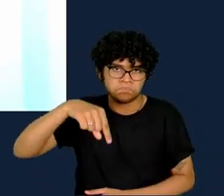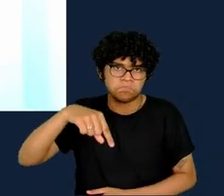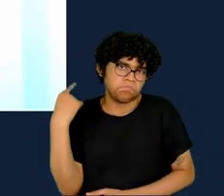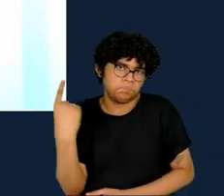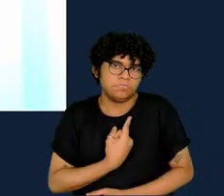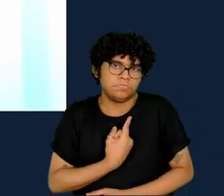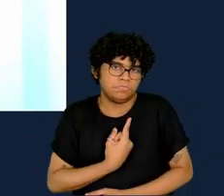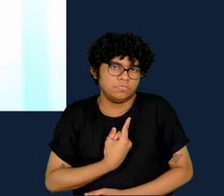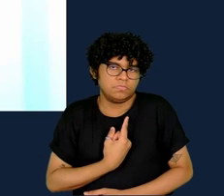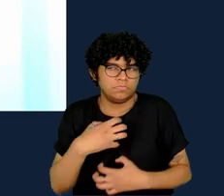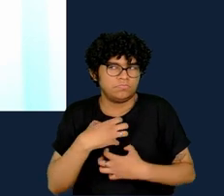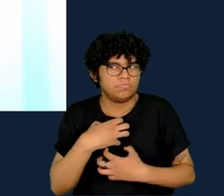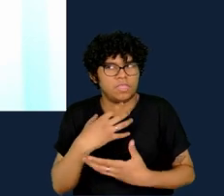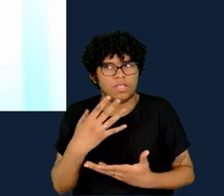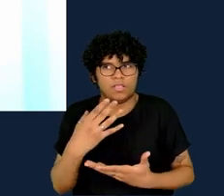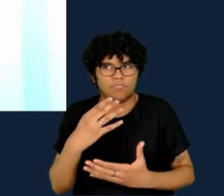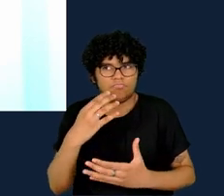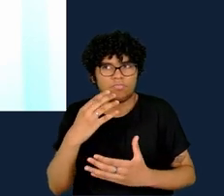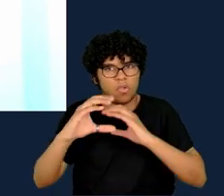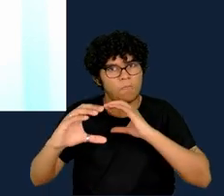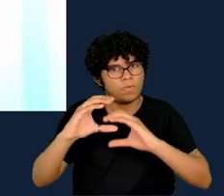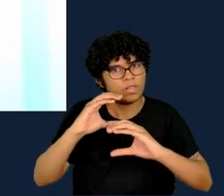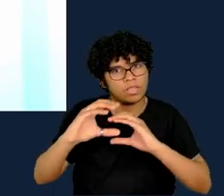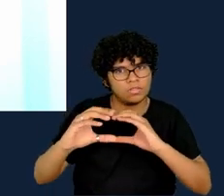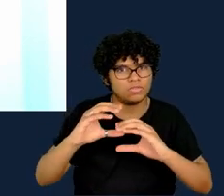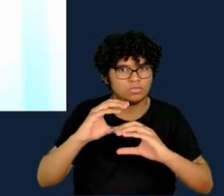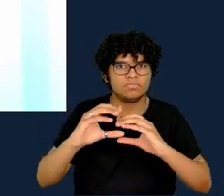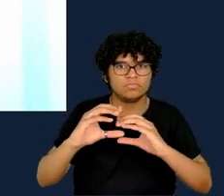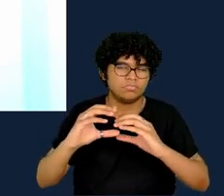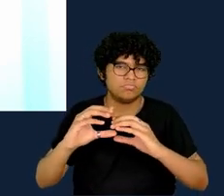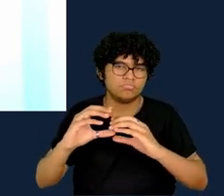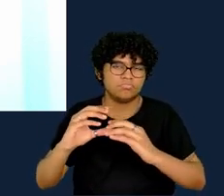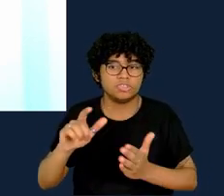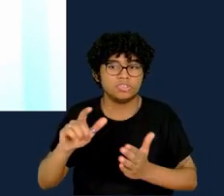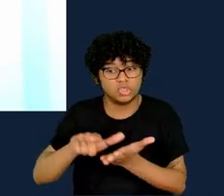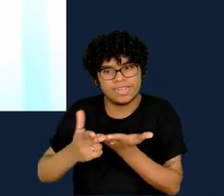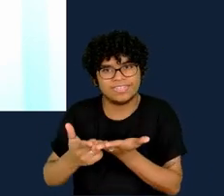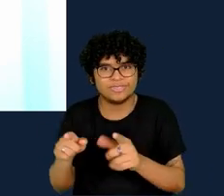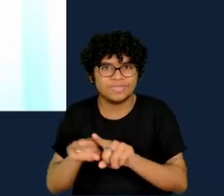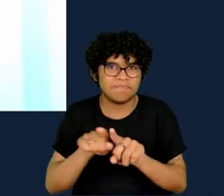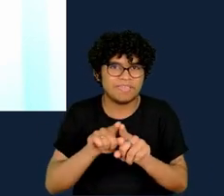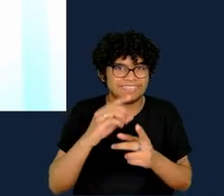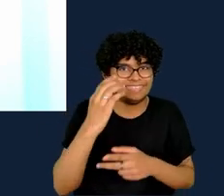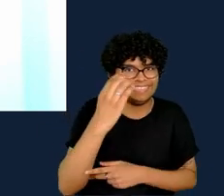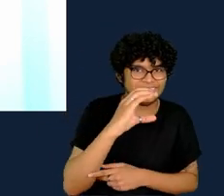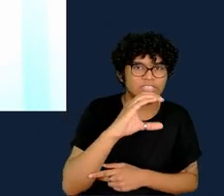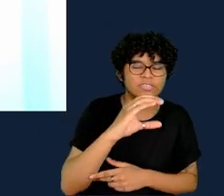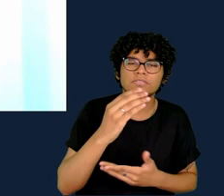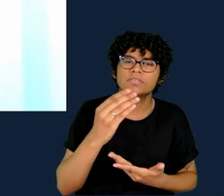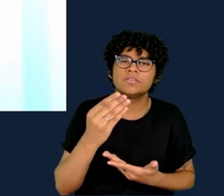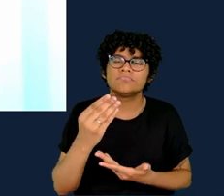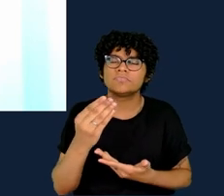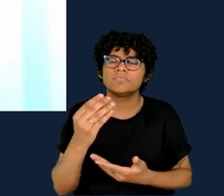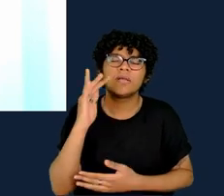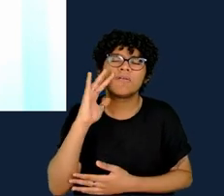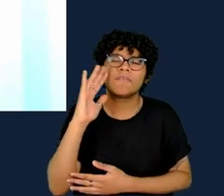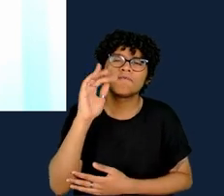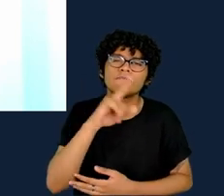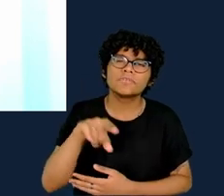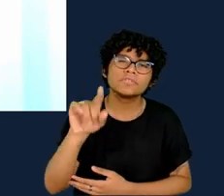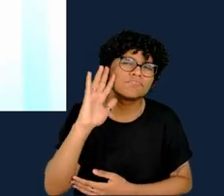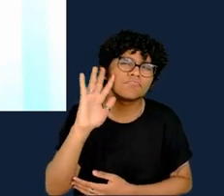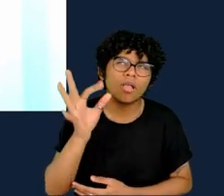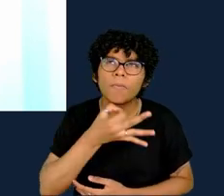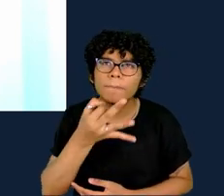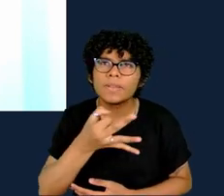os antropólogos falam, né, comunicam. Eu queria saber um pouco o que vocês pensam sobre representação da mudança climática. Ela vem através